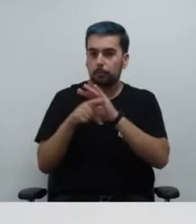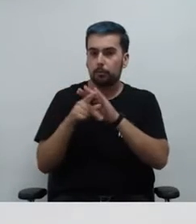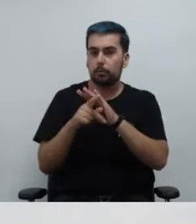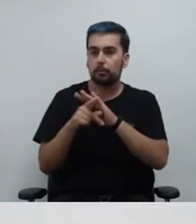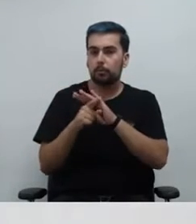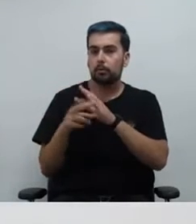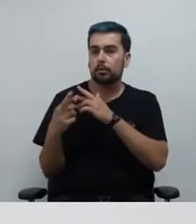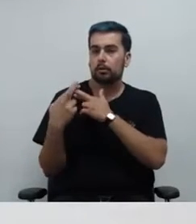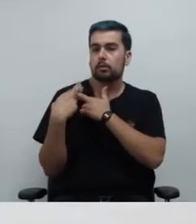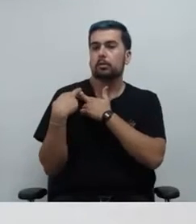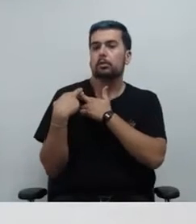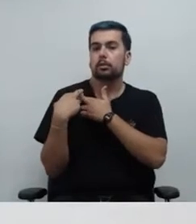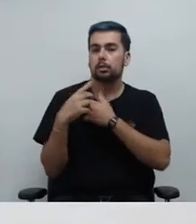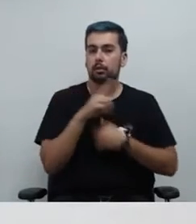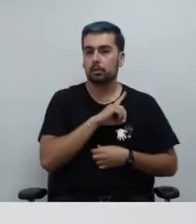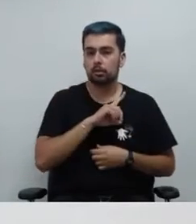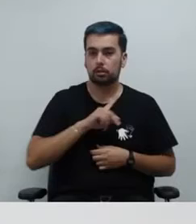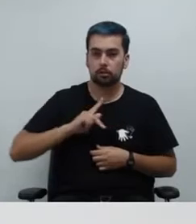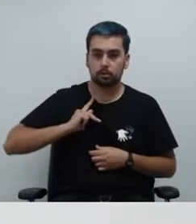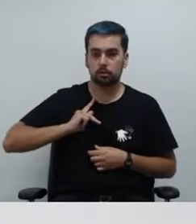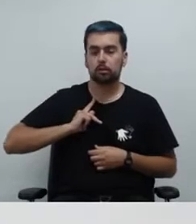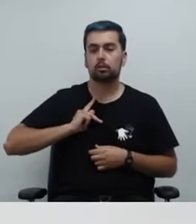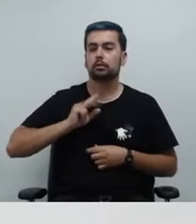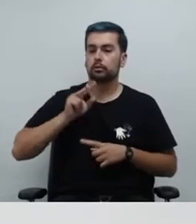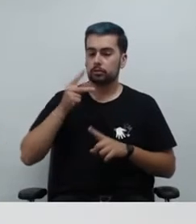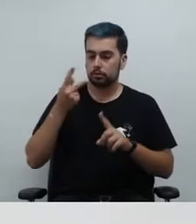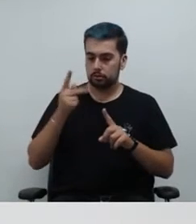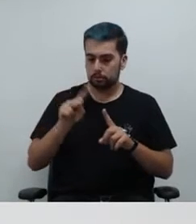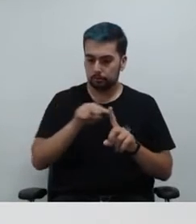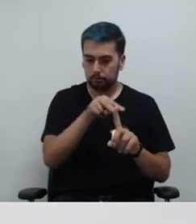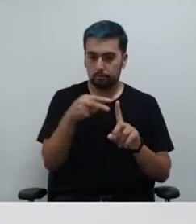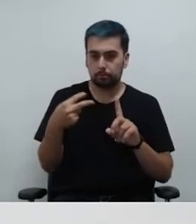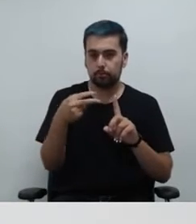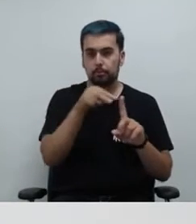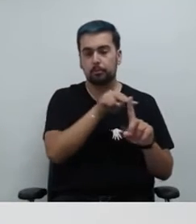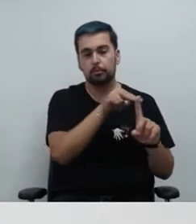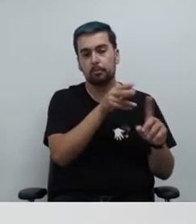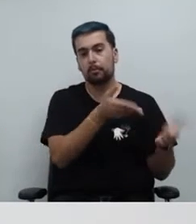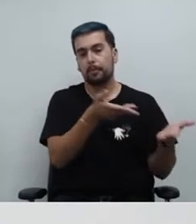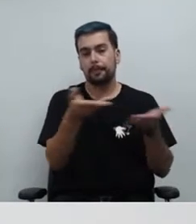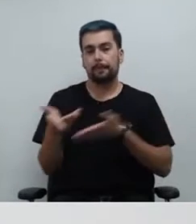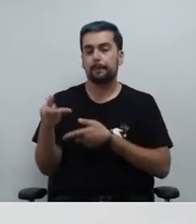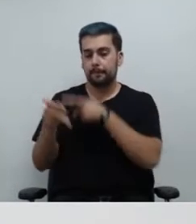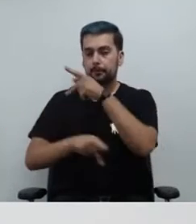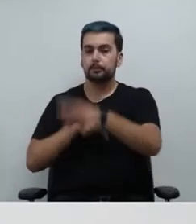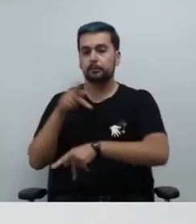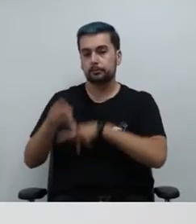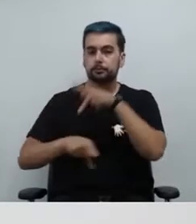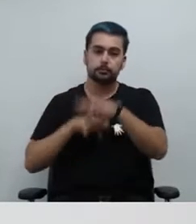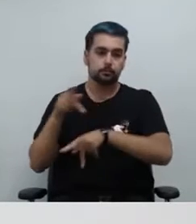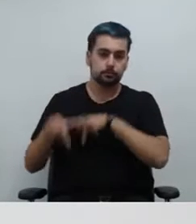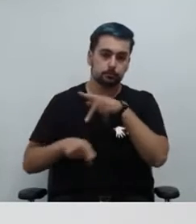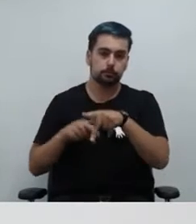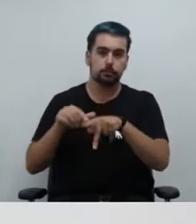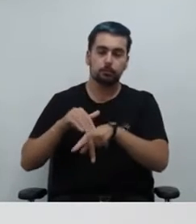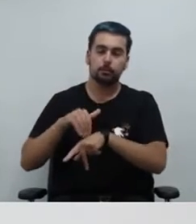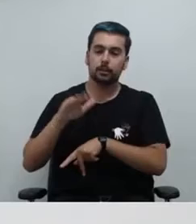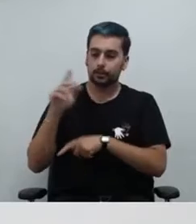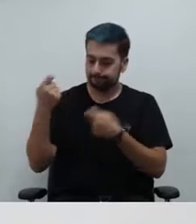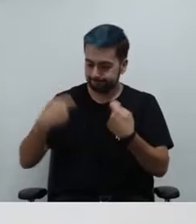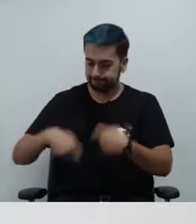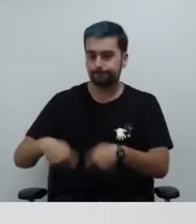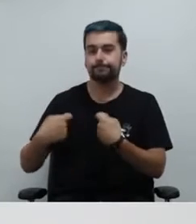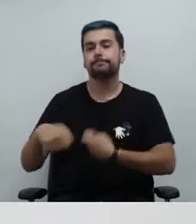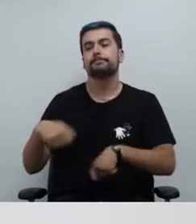da Defensoria Pública nesse olhar para a população mais vulnerável, né?